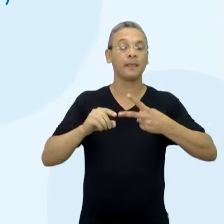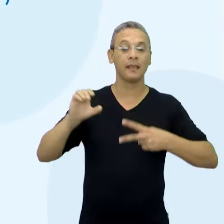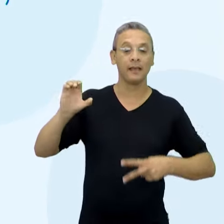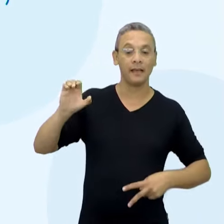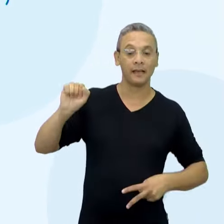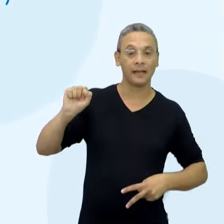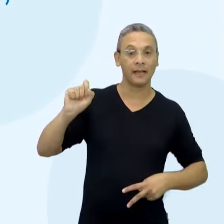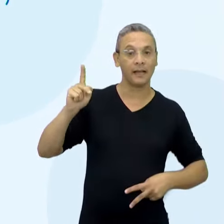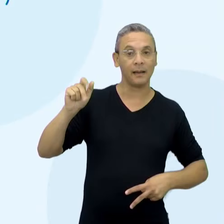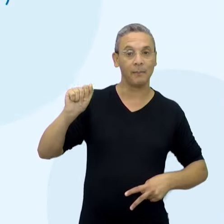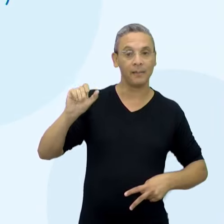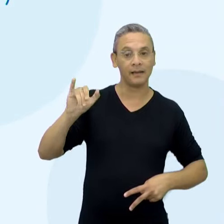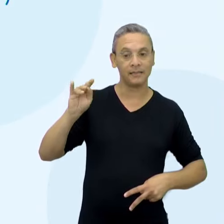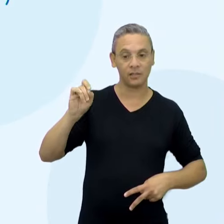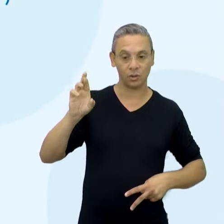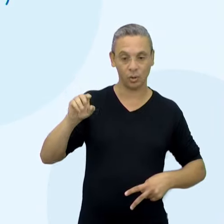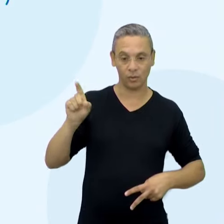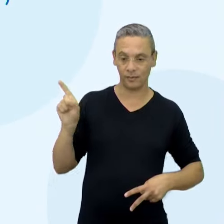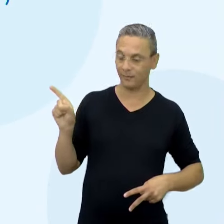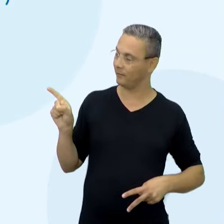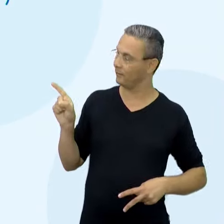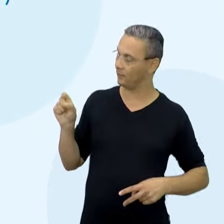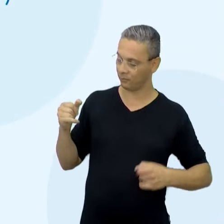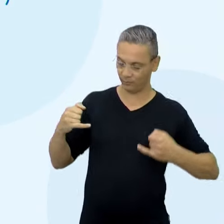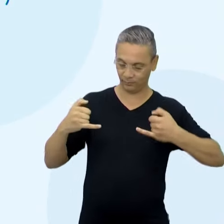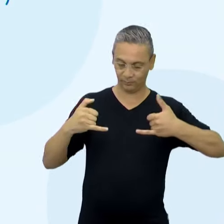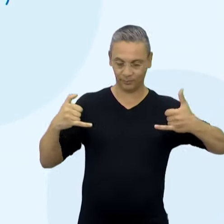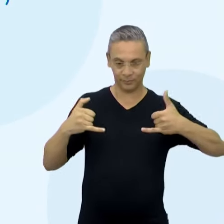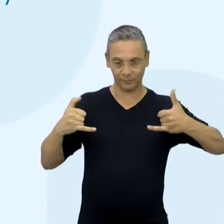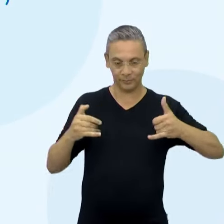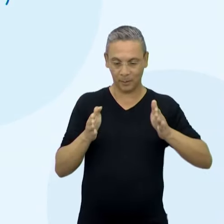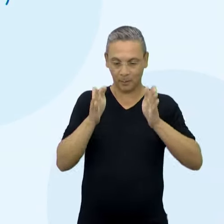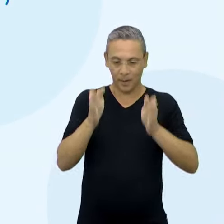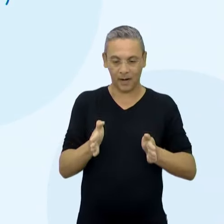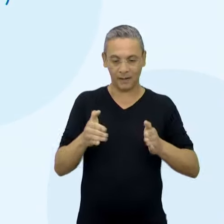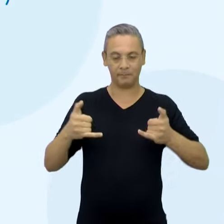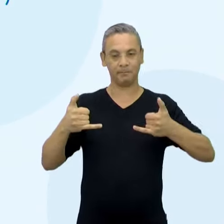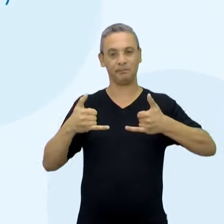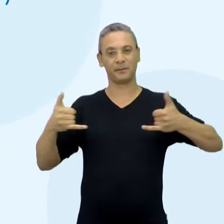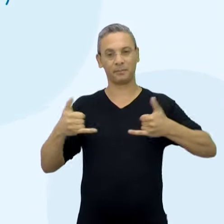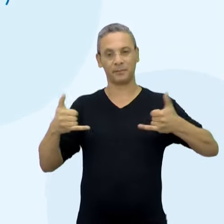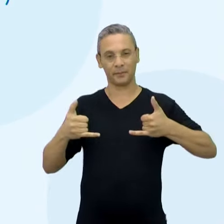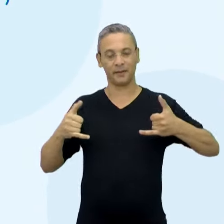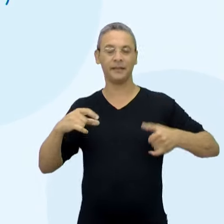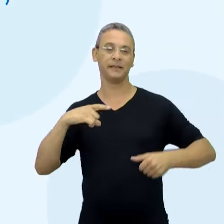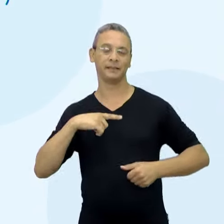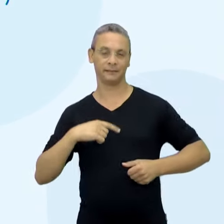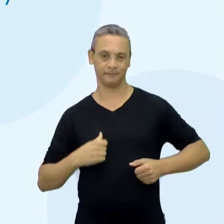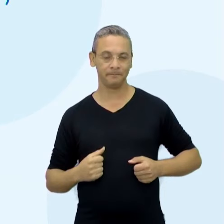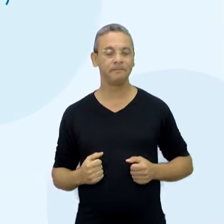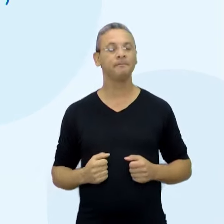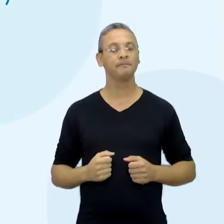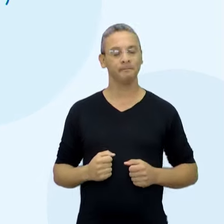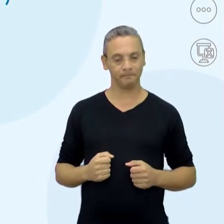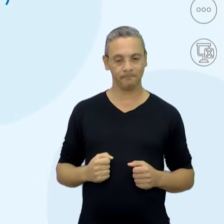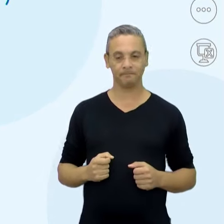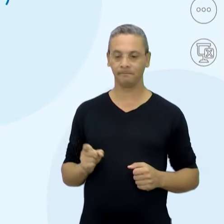dele é assim, né? Você tem aqui um fio condutor, ele tem dois tracinhos do mesmo tamanho